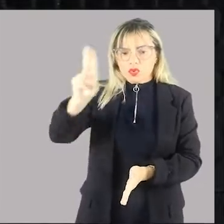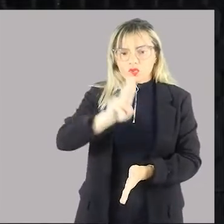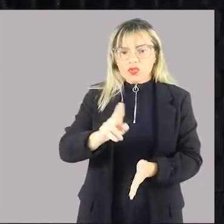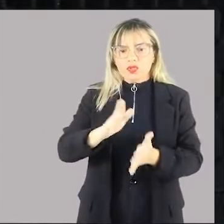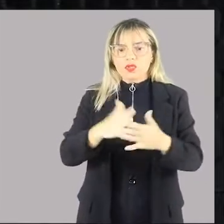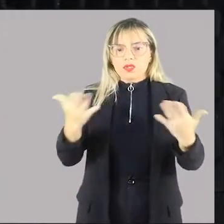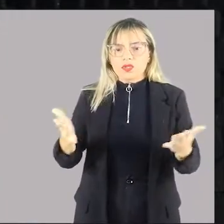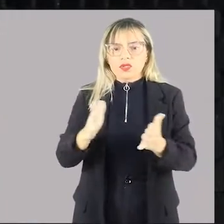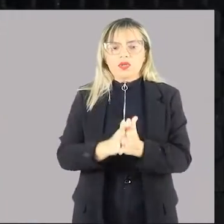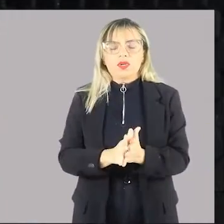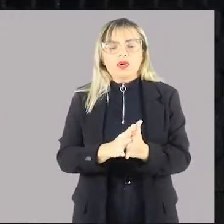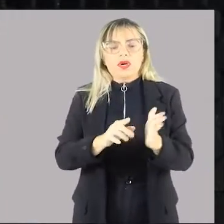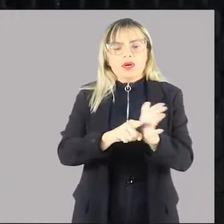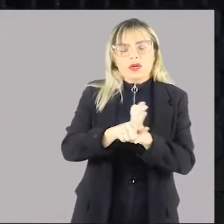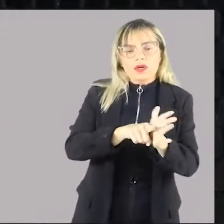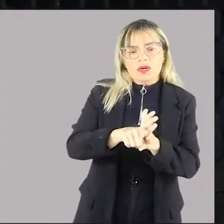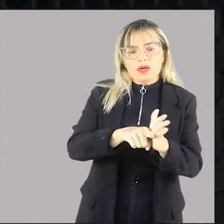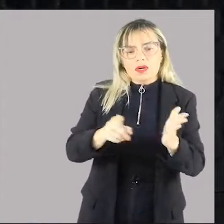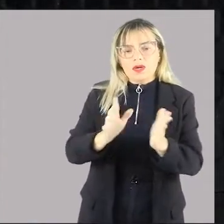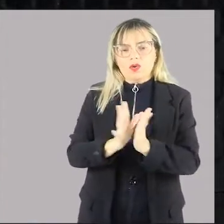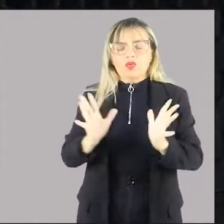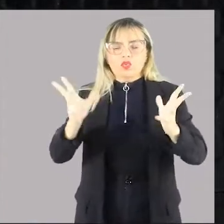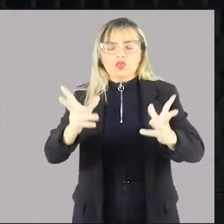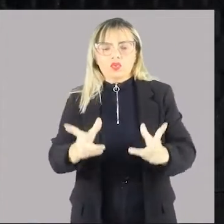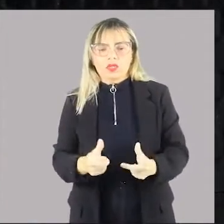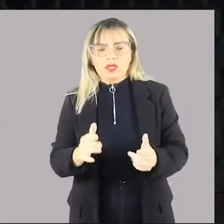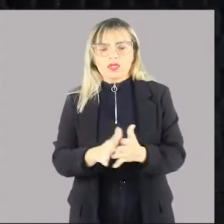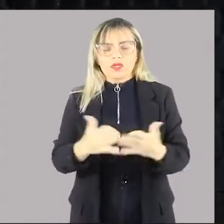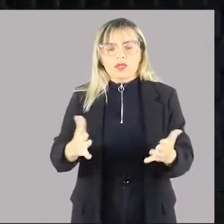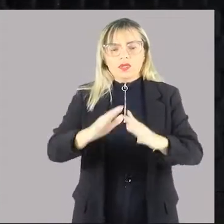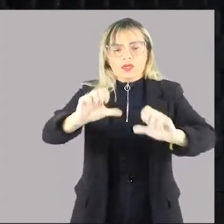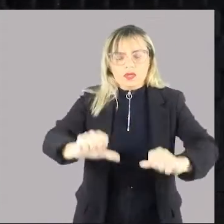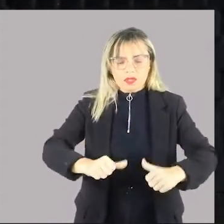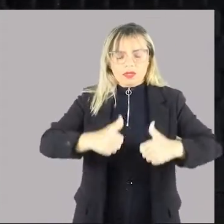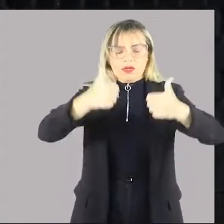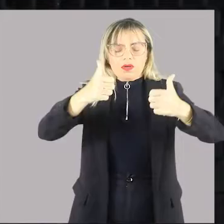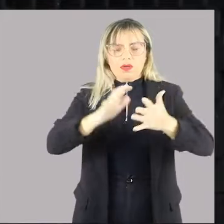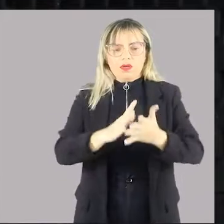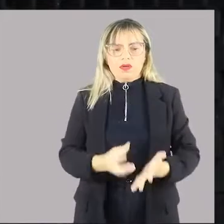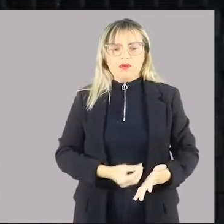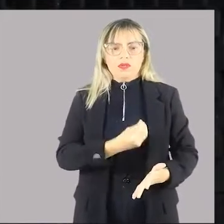mas ela não garante plenamente. Por quê? A qualidade de vida,